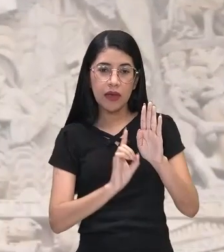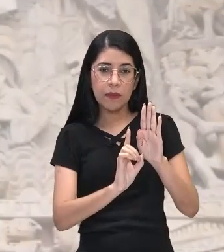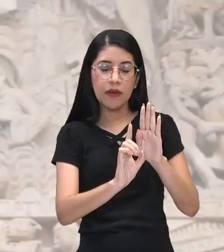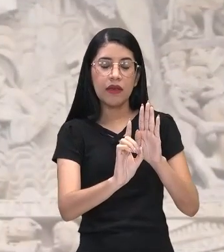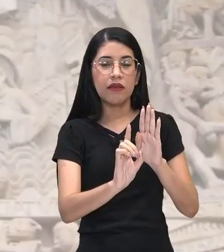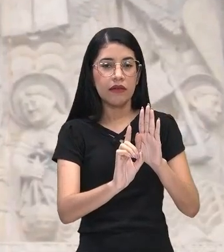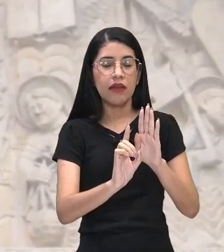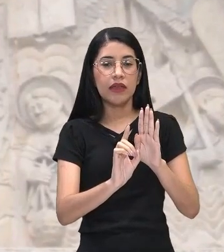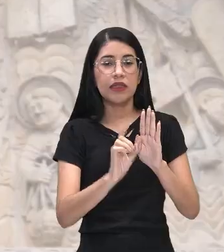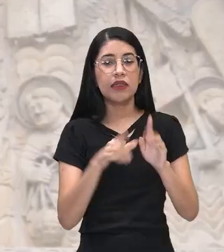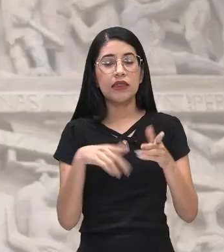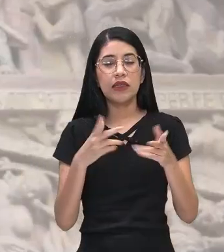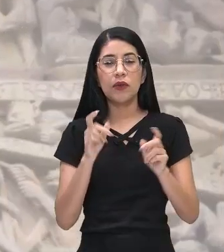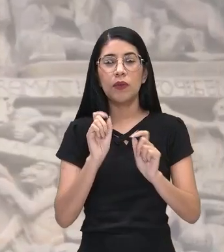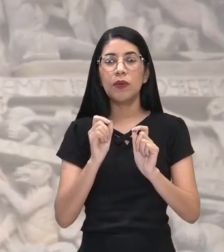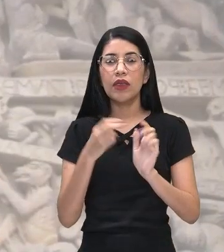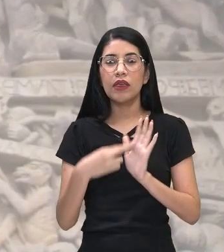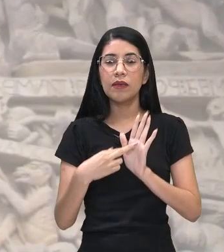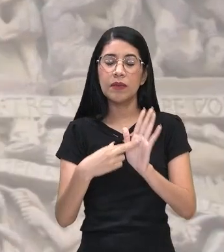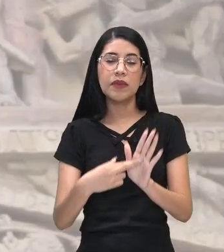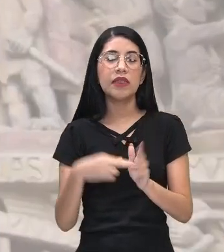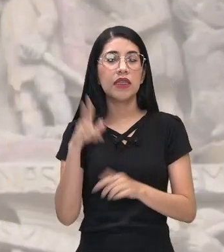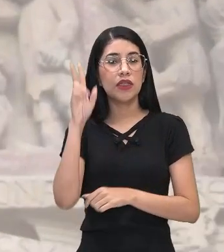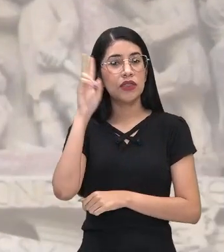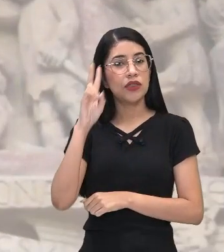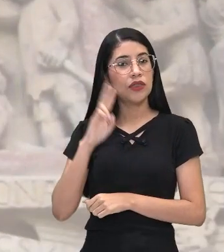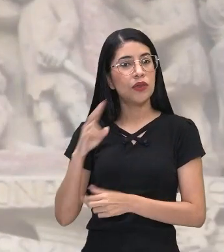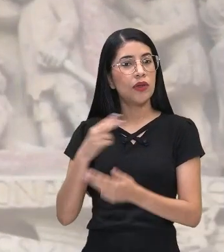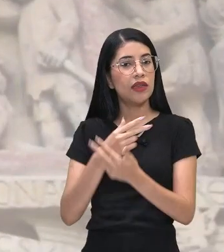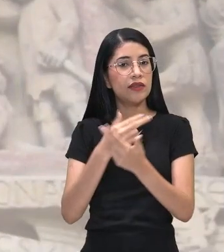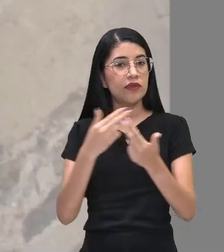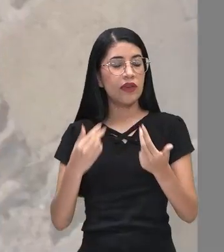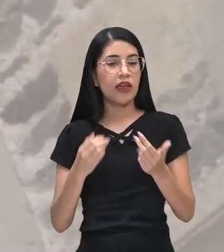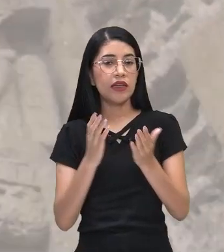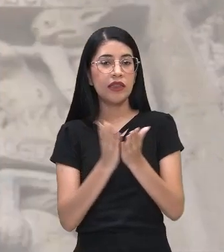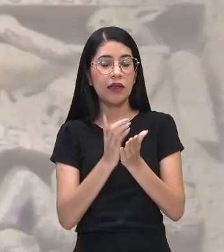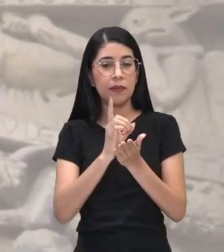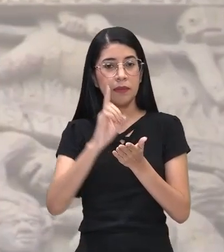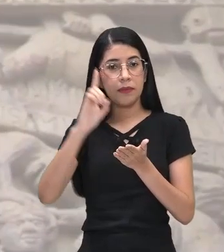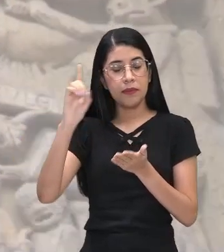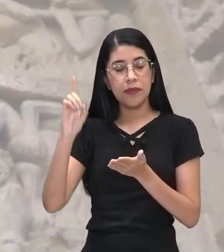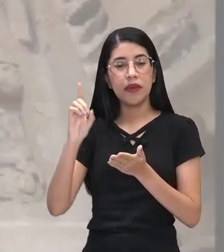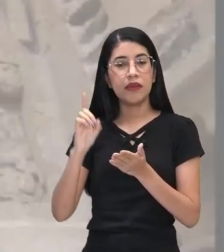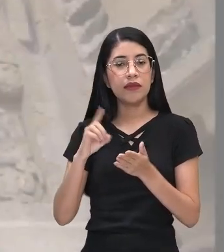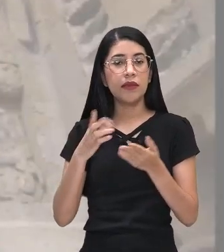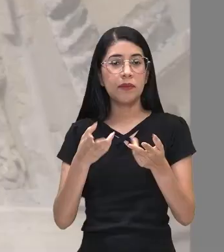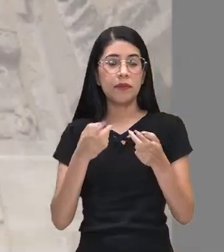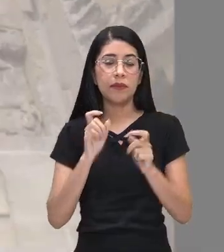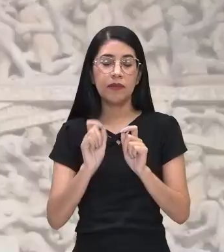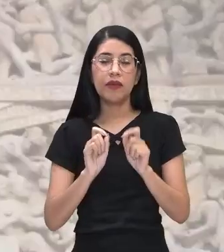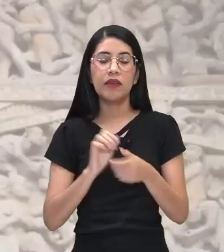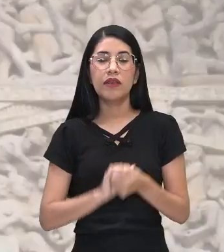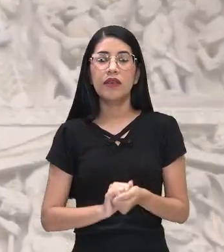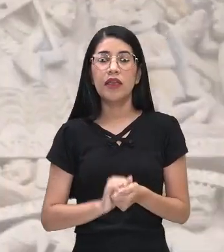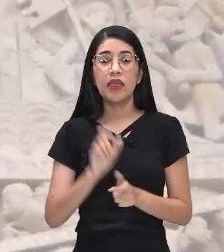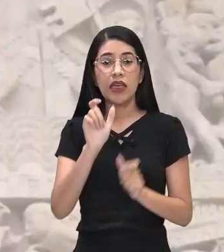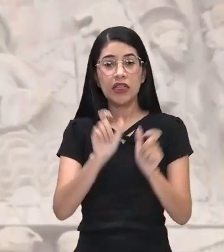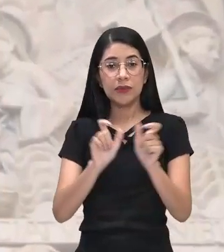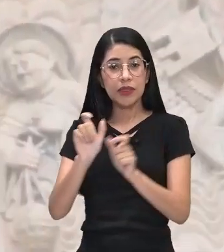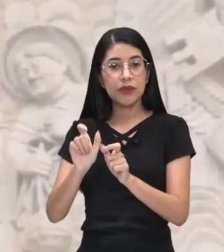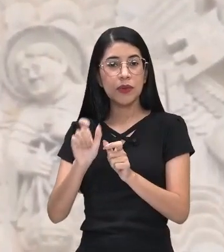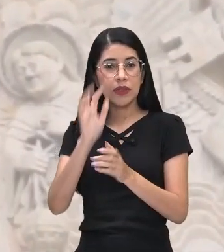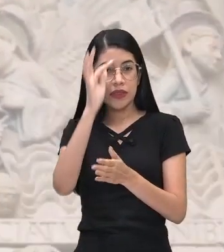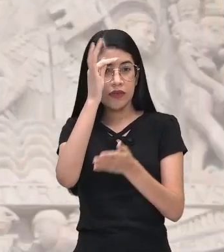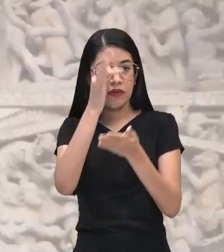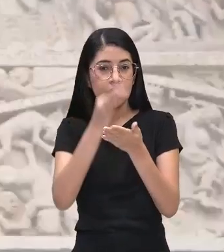são histórias, tá? São histórias bíblicas, como vocês podem ver, que os fiéis,